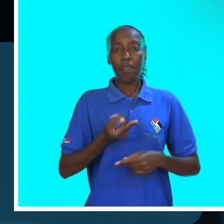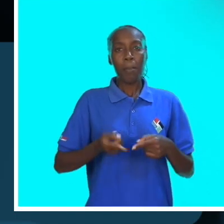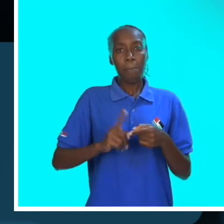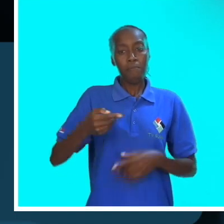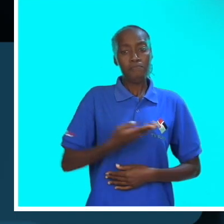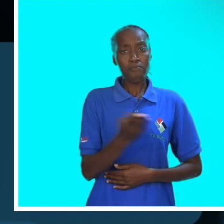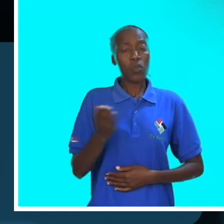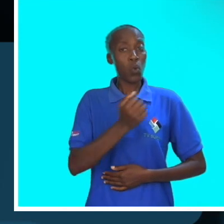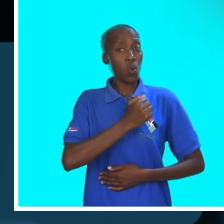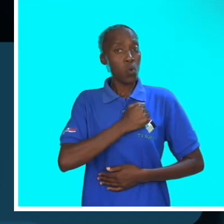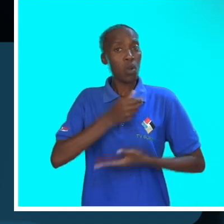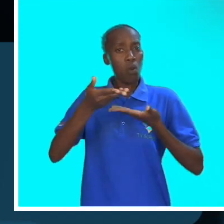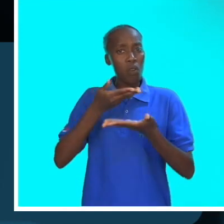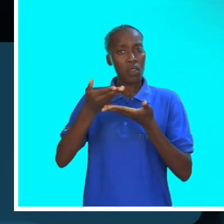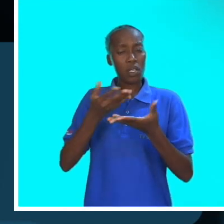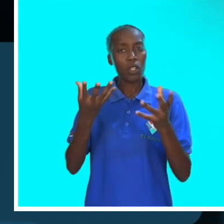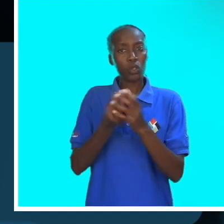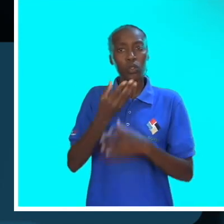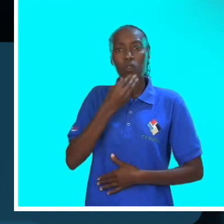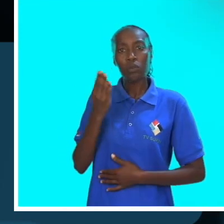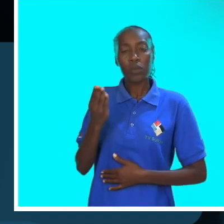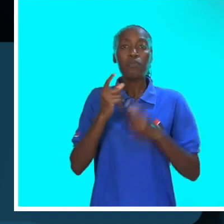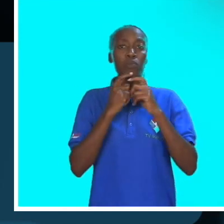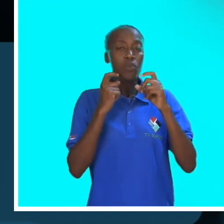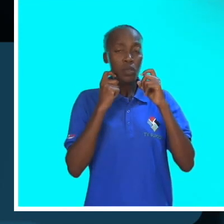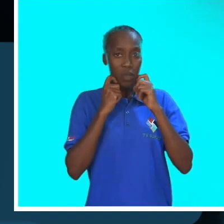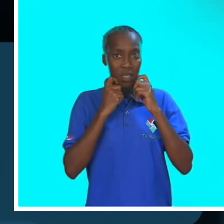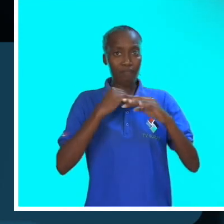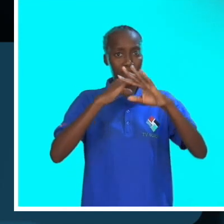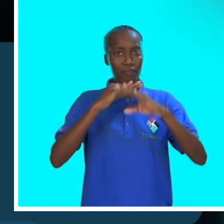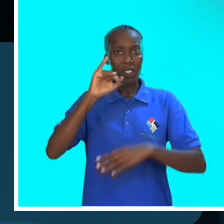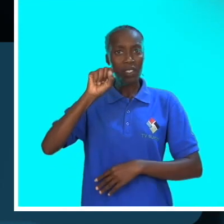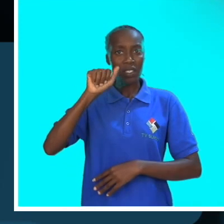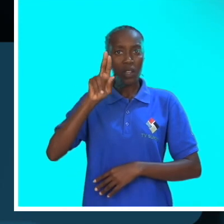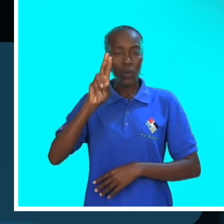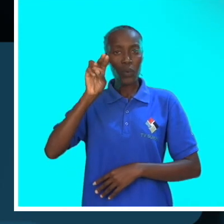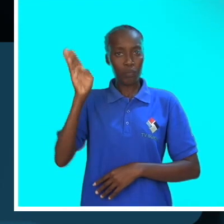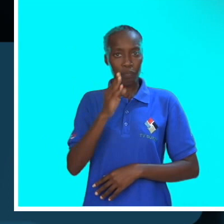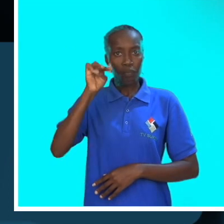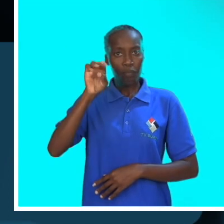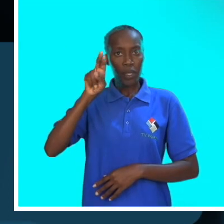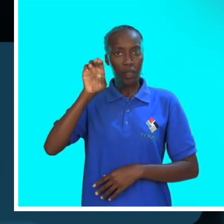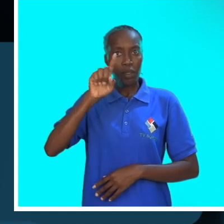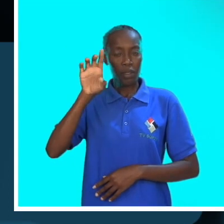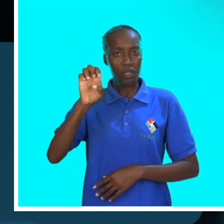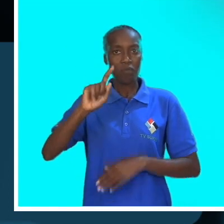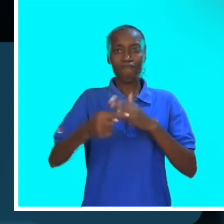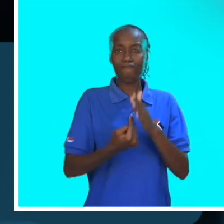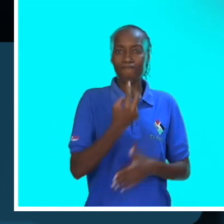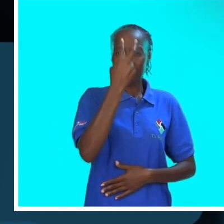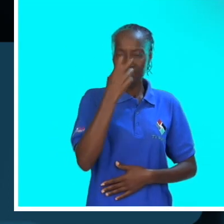o músico moçambicano Isao Menezes, que adquiriu a deficiência visual através de sarampo, não é? Na